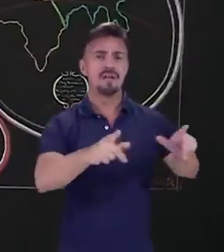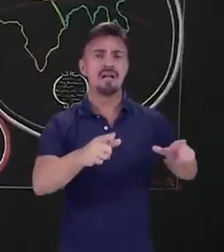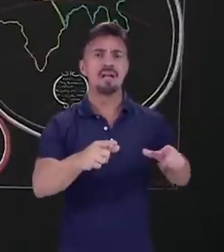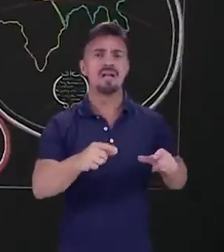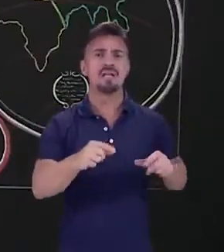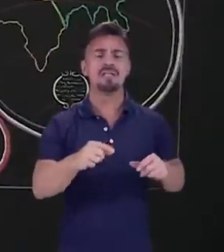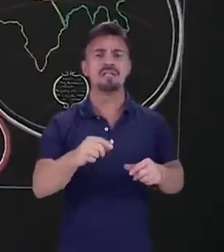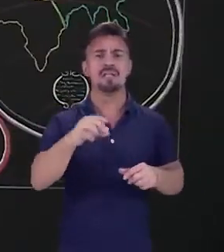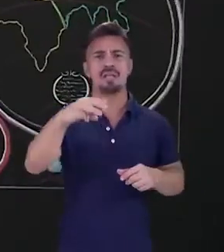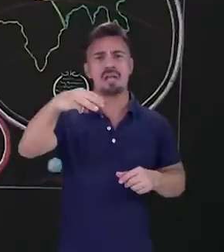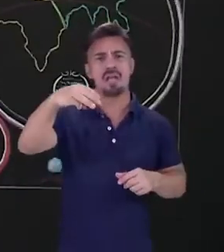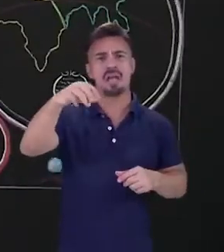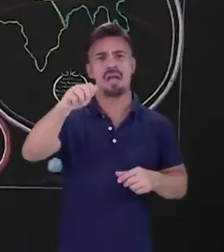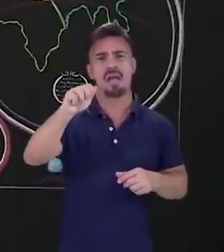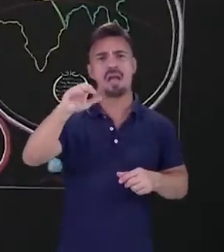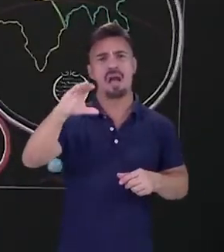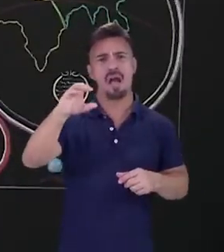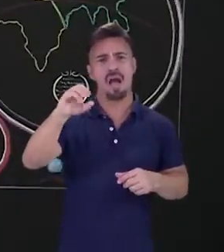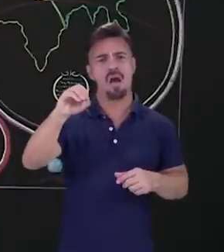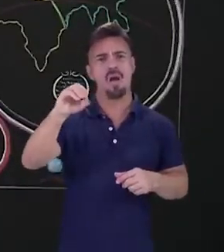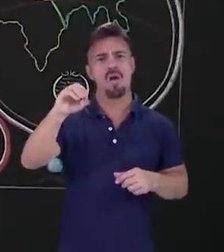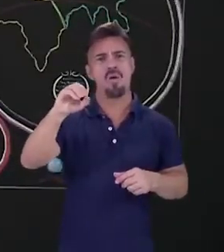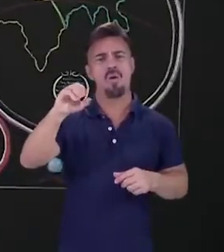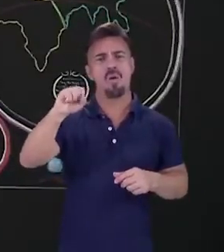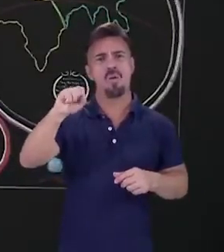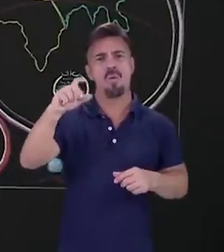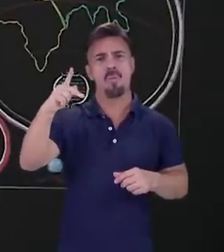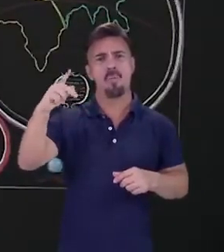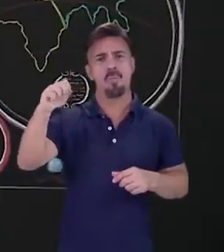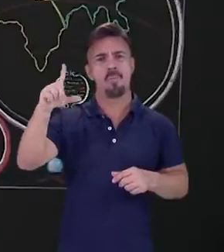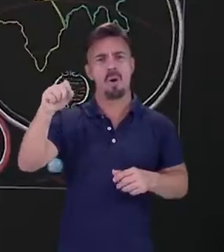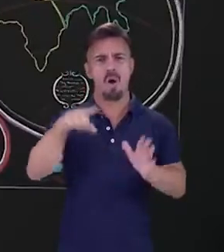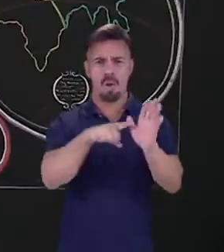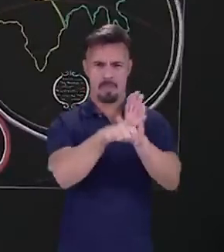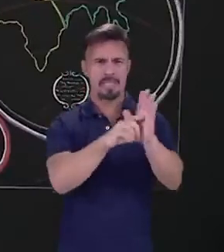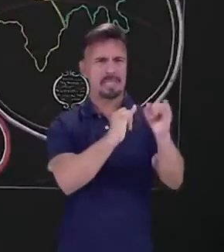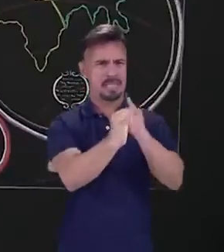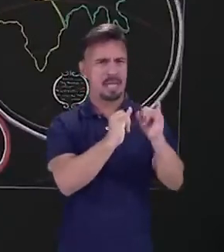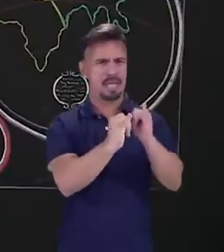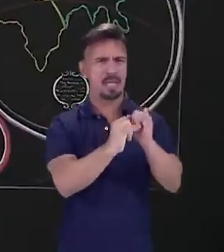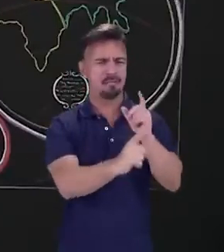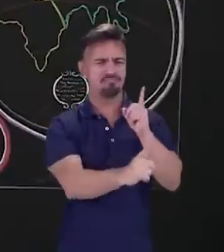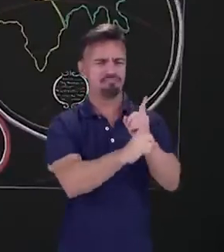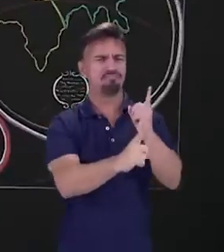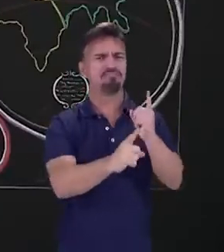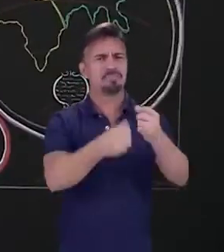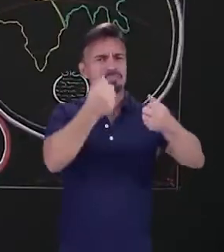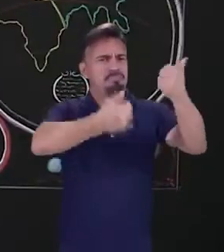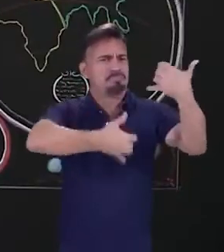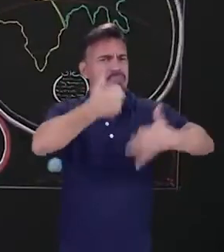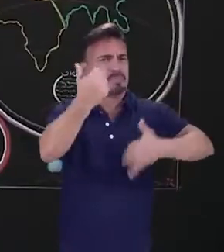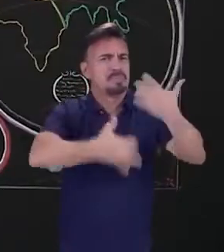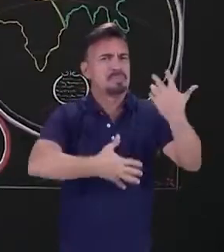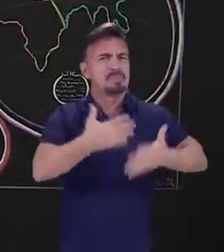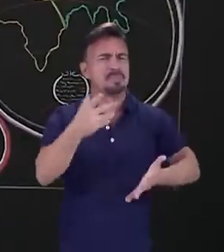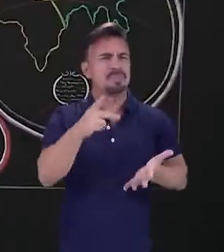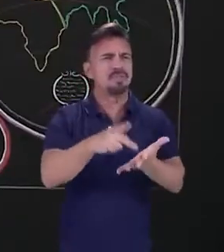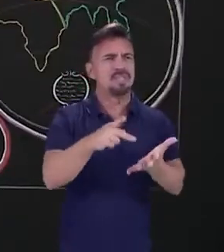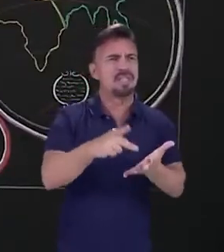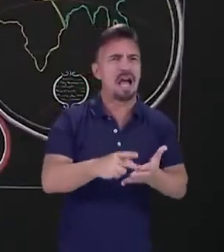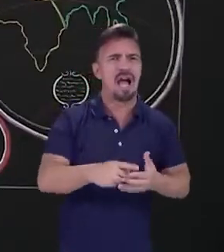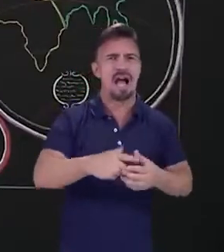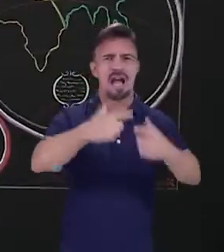de Marco Polo. Pesquisa aí na internet que você vai ver. E às vezes era tudo bem distinto da realidade, falavam